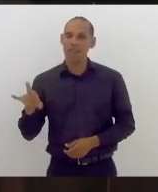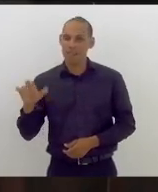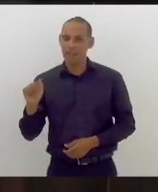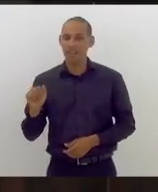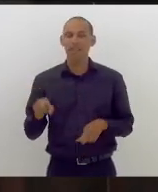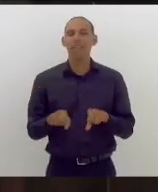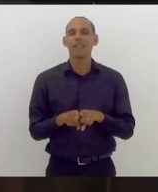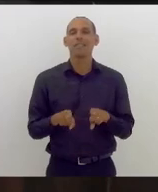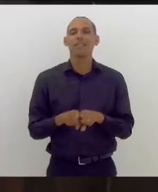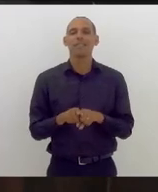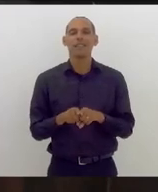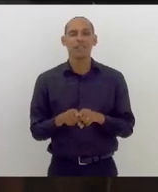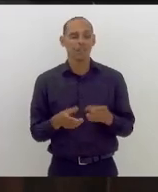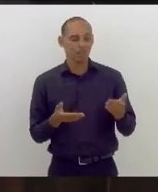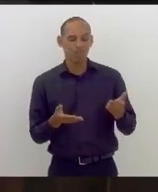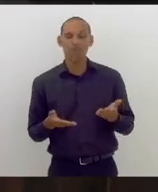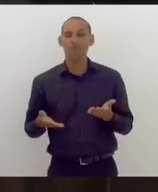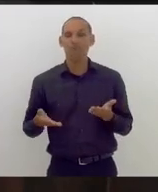Gostaria de chamar